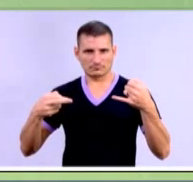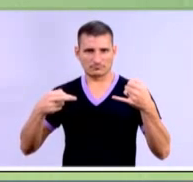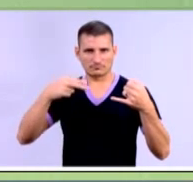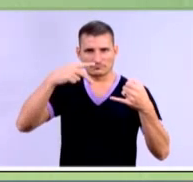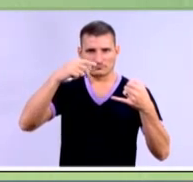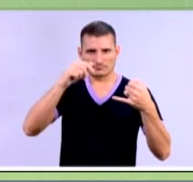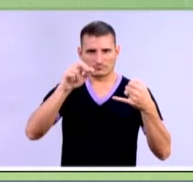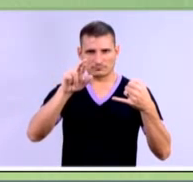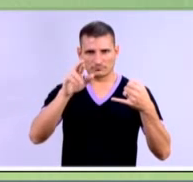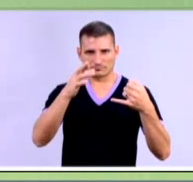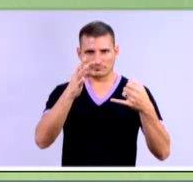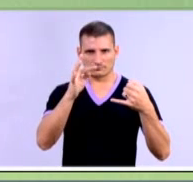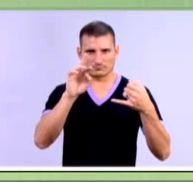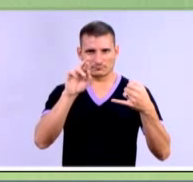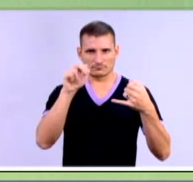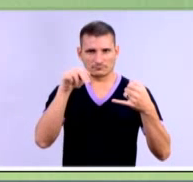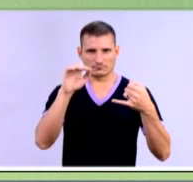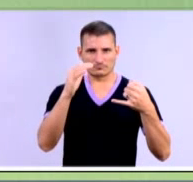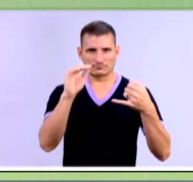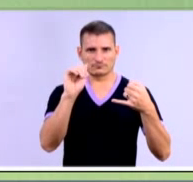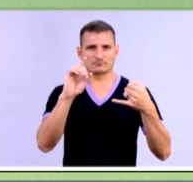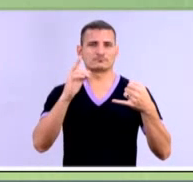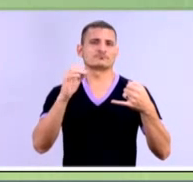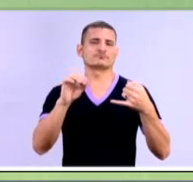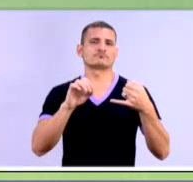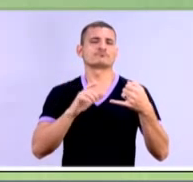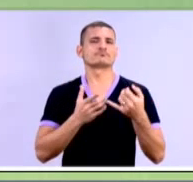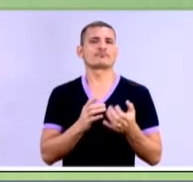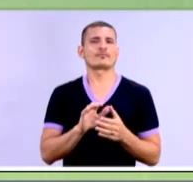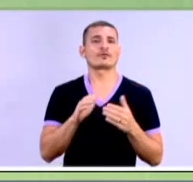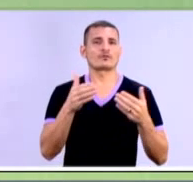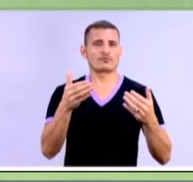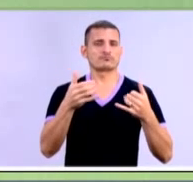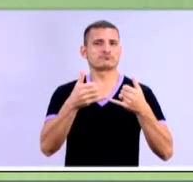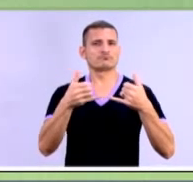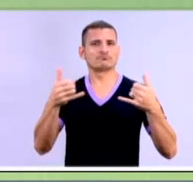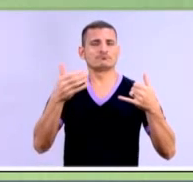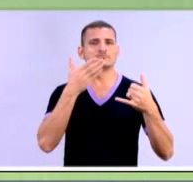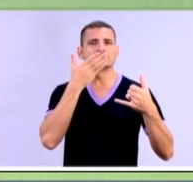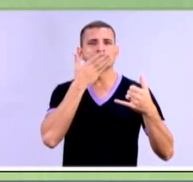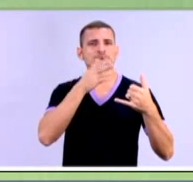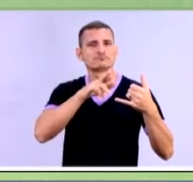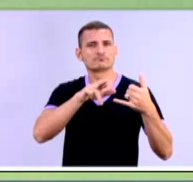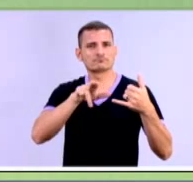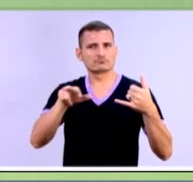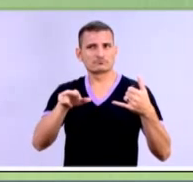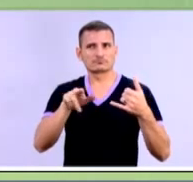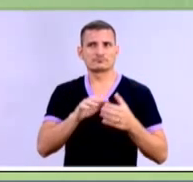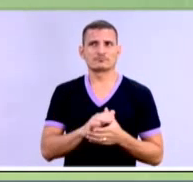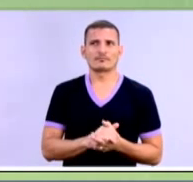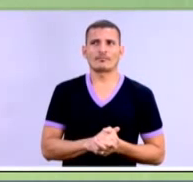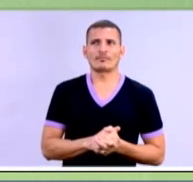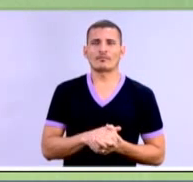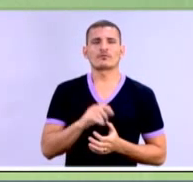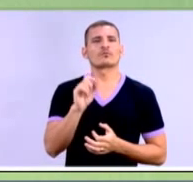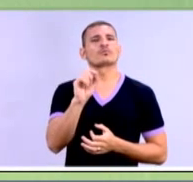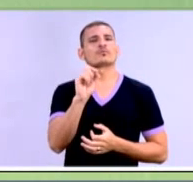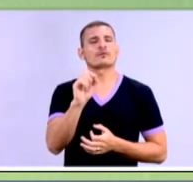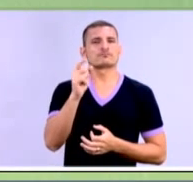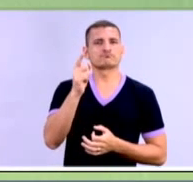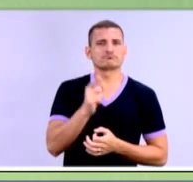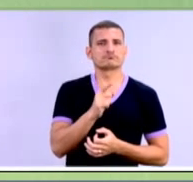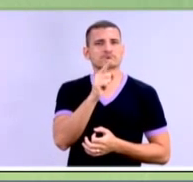viemos agora para o par trançado. Os tipos de cabos, quais são os tipos de cabos, e o que é o efeito de